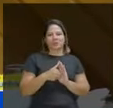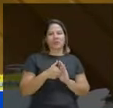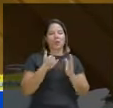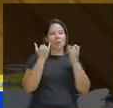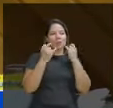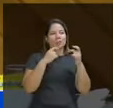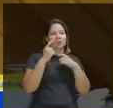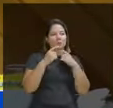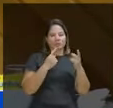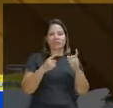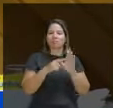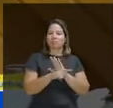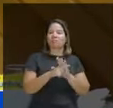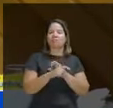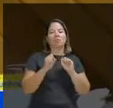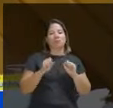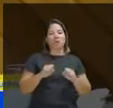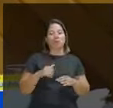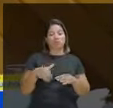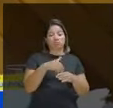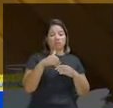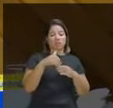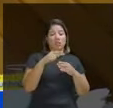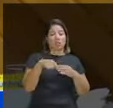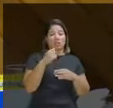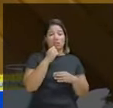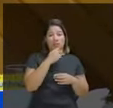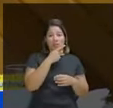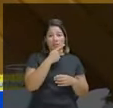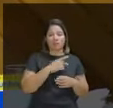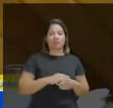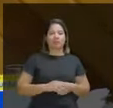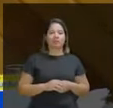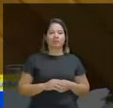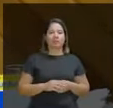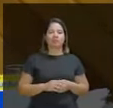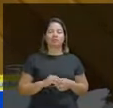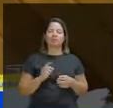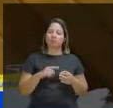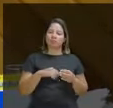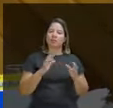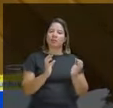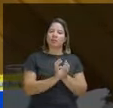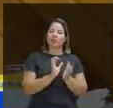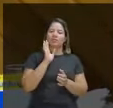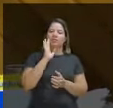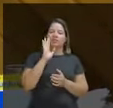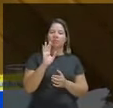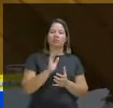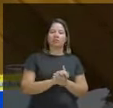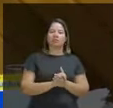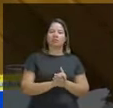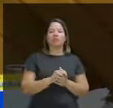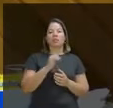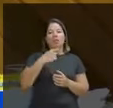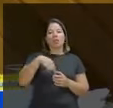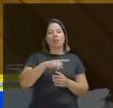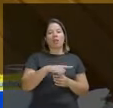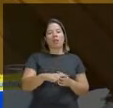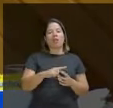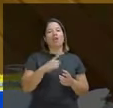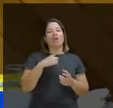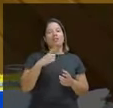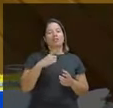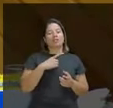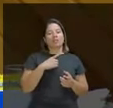Amapá e pelas zonas eleitorais. Então, além dessa função primária de canal de comunicação, a nossa ouvidoria ela é responsável pelo serviço